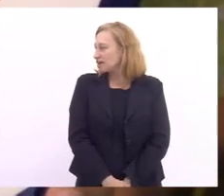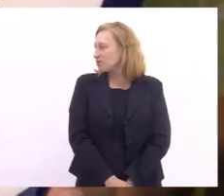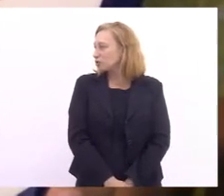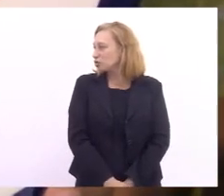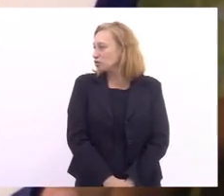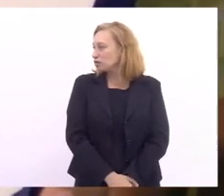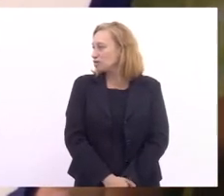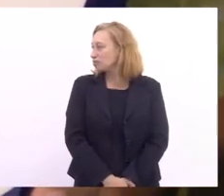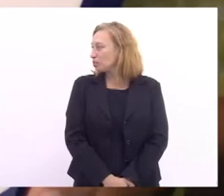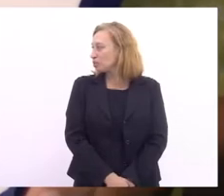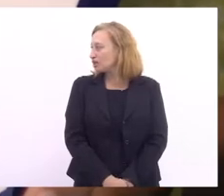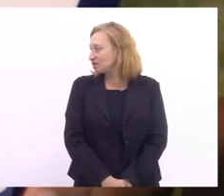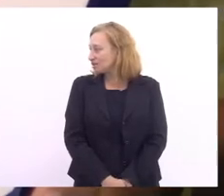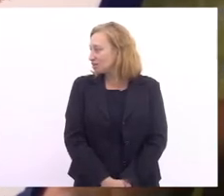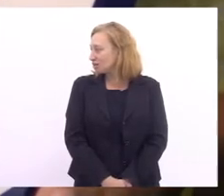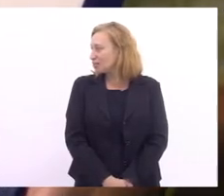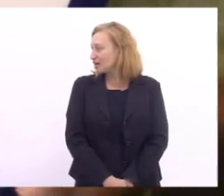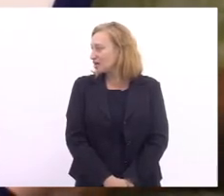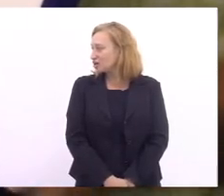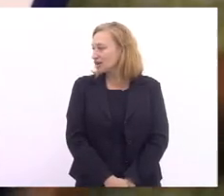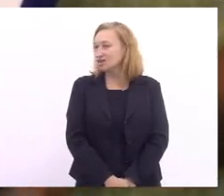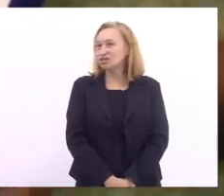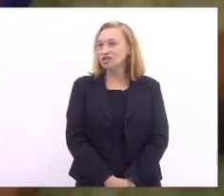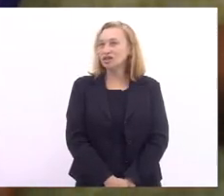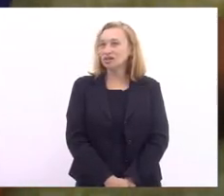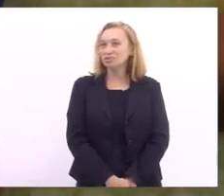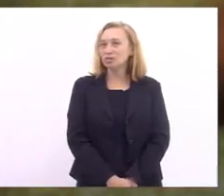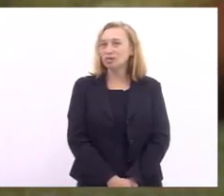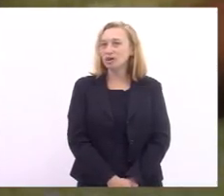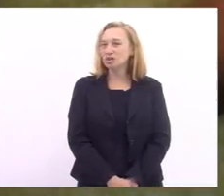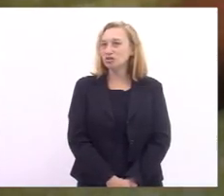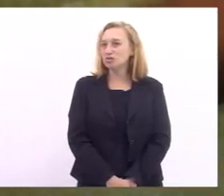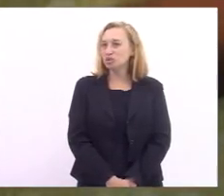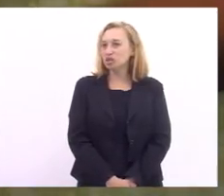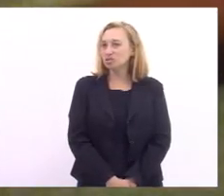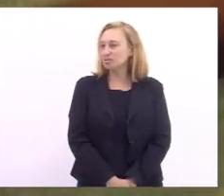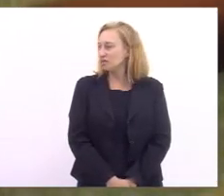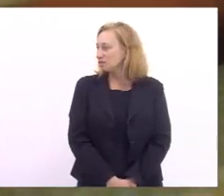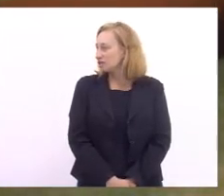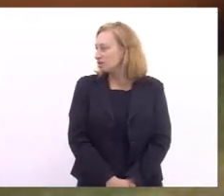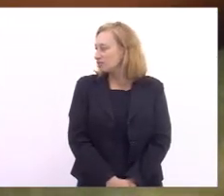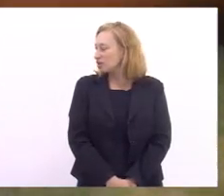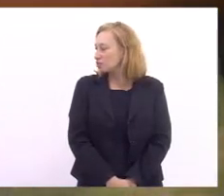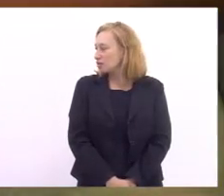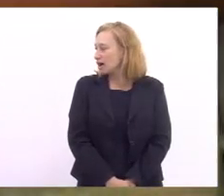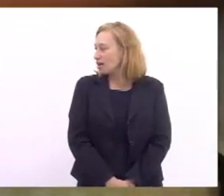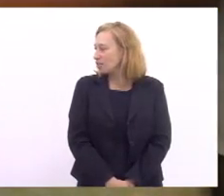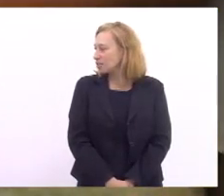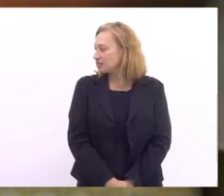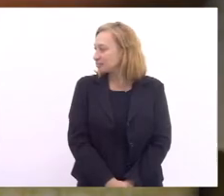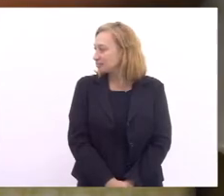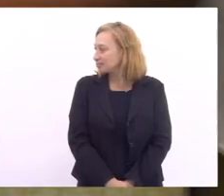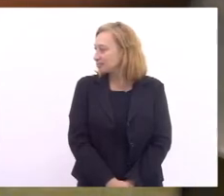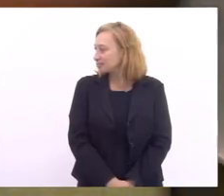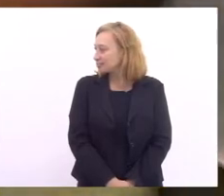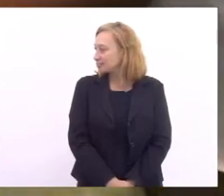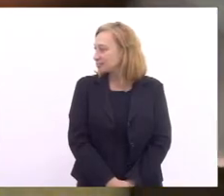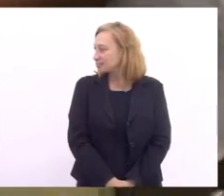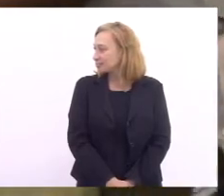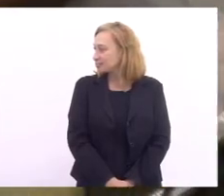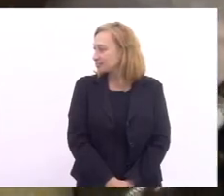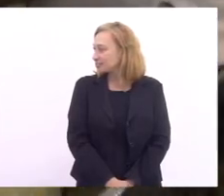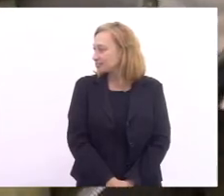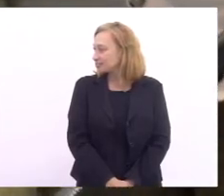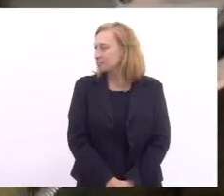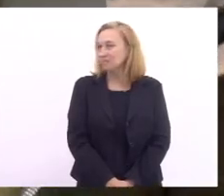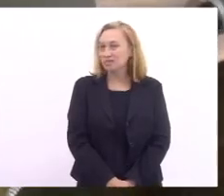e ela E aí em áreas pedale sem pegar a esquerda ali ó tá